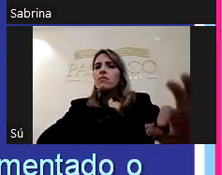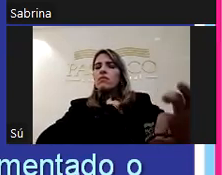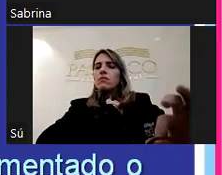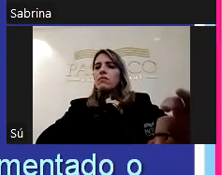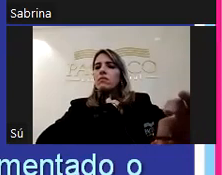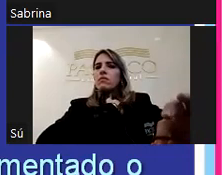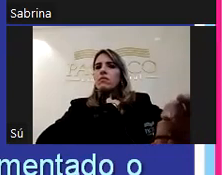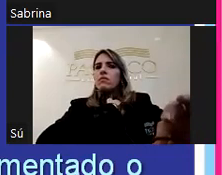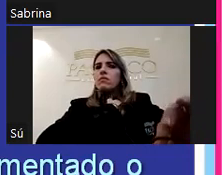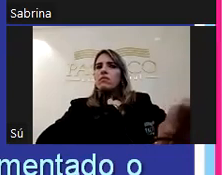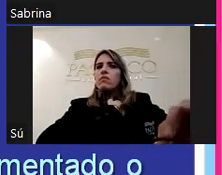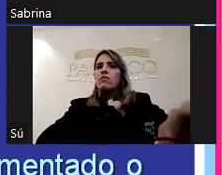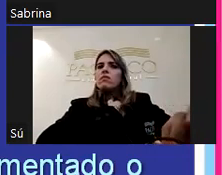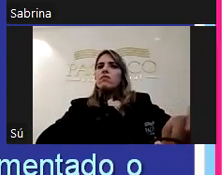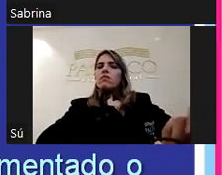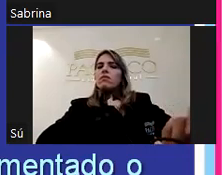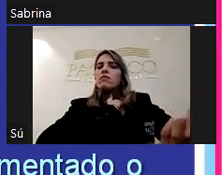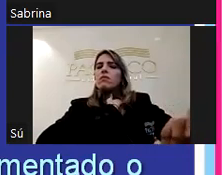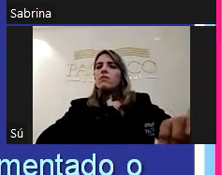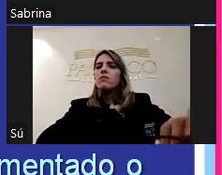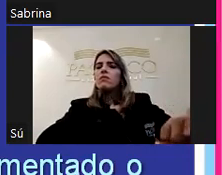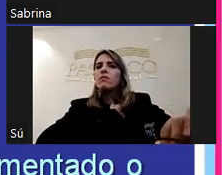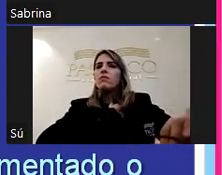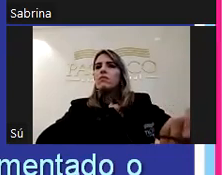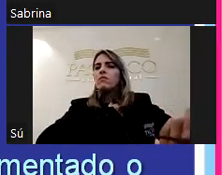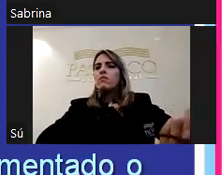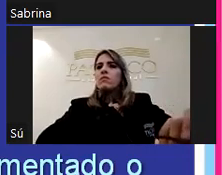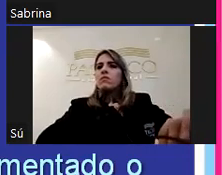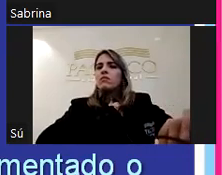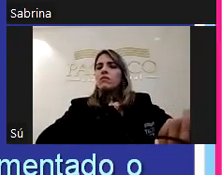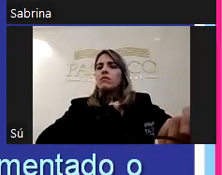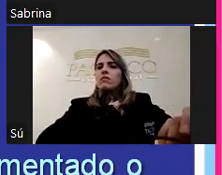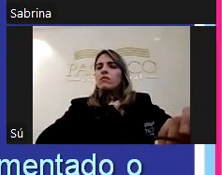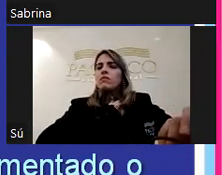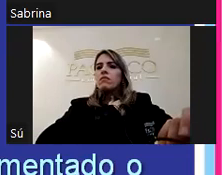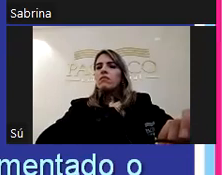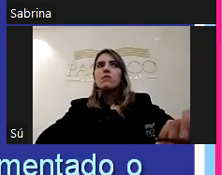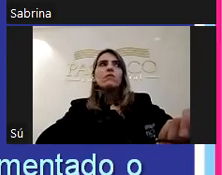orgasmo? Faz o sexo simplesmente para servir o outro.